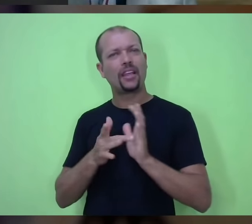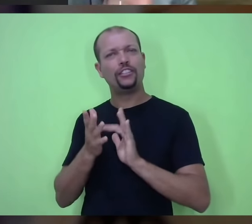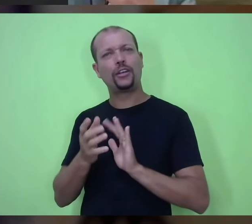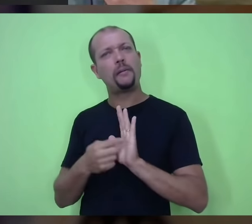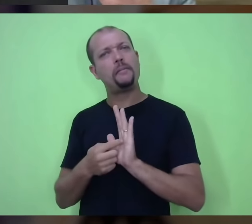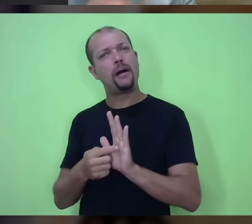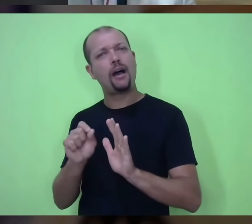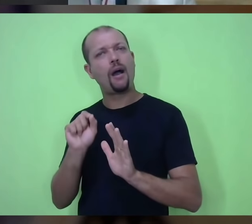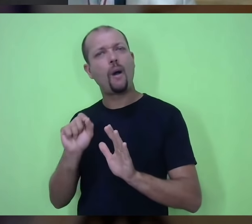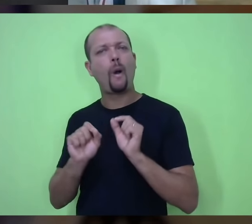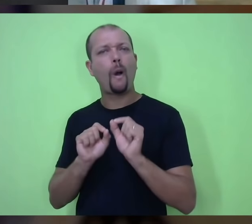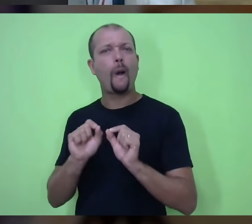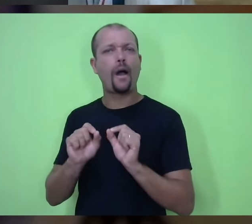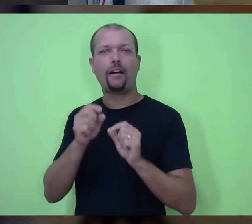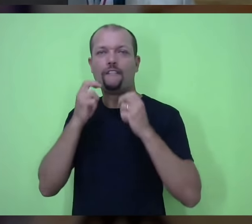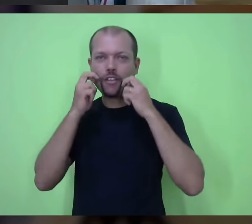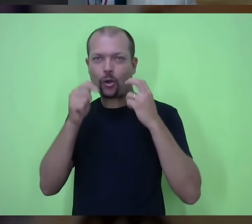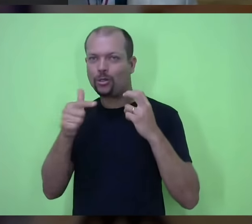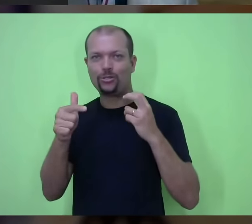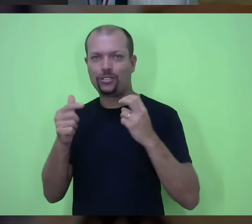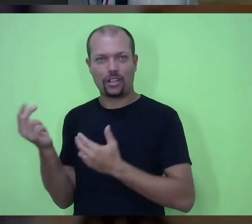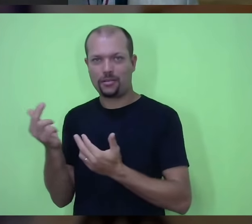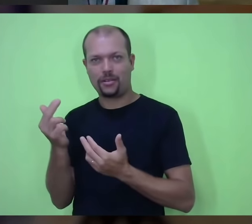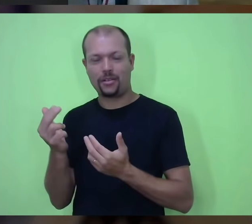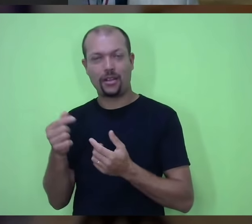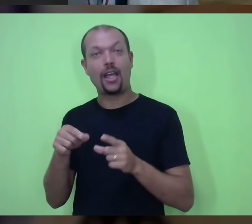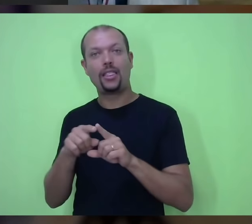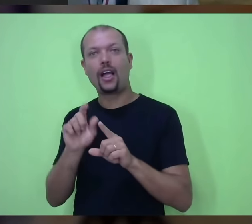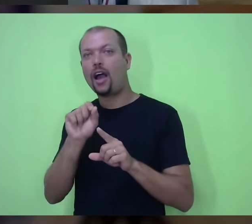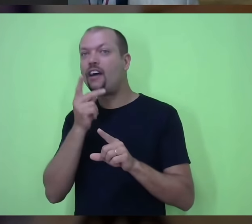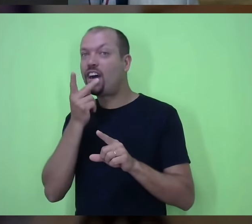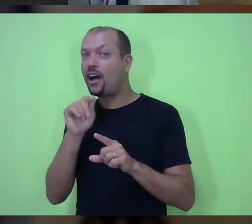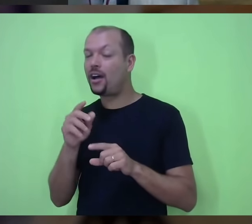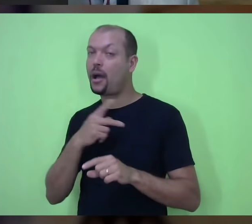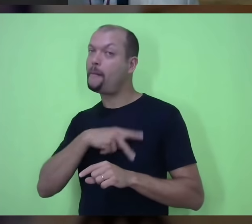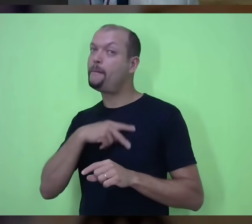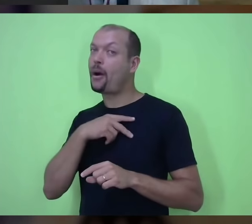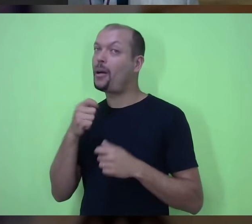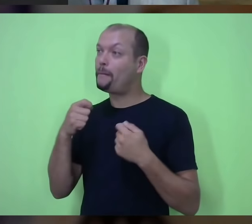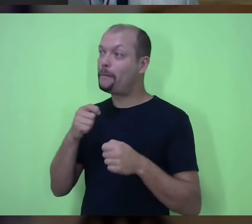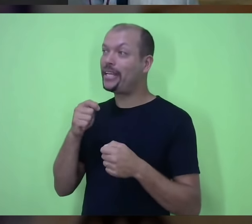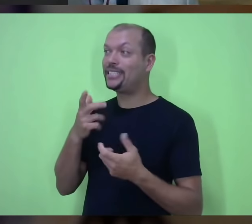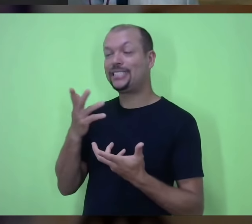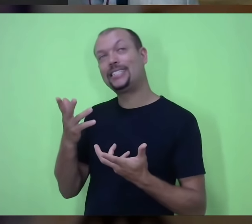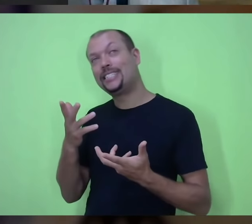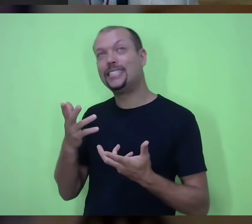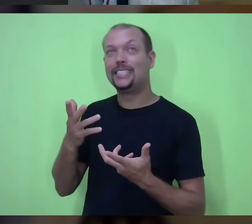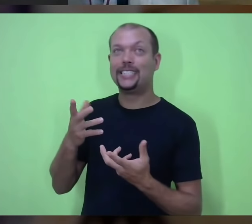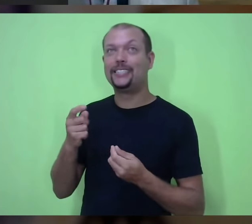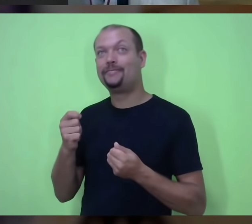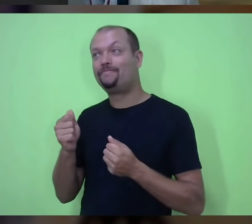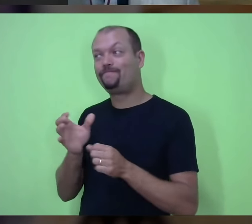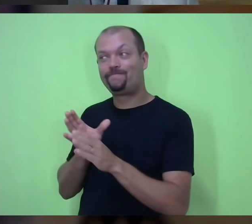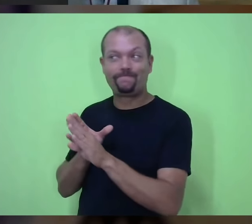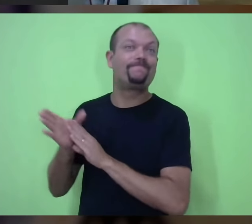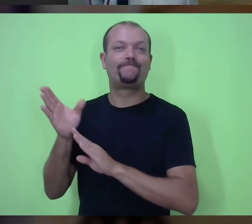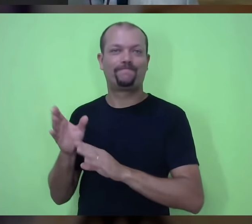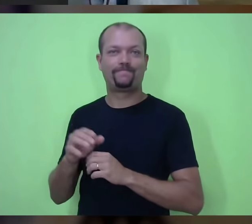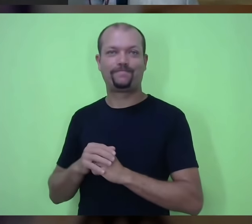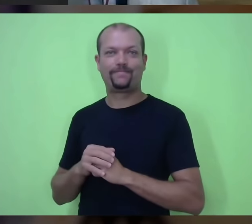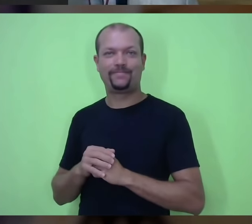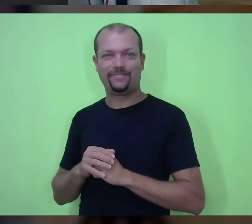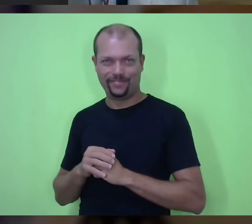Cristo se apresenta como o que não tem vergonha de ser nosso irmão. E aí, quando Paulo precisa chegar perto da sua audiência,